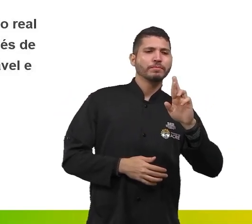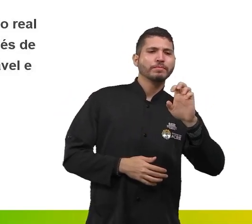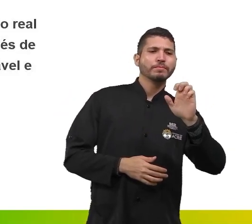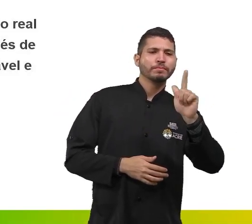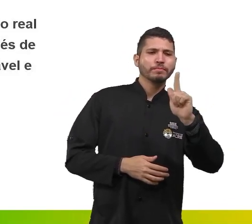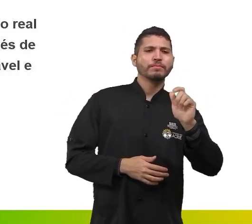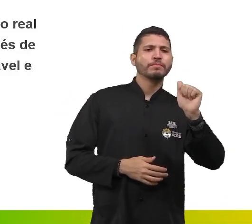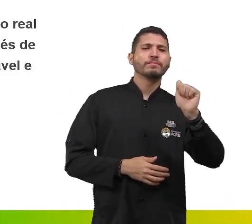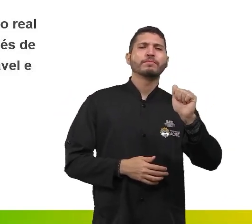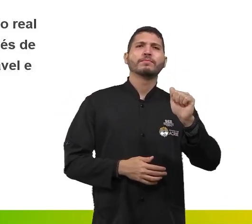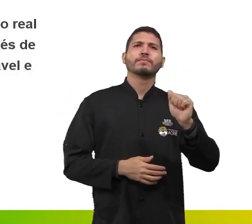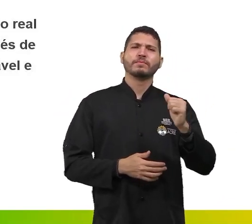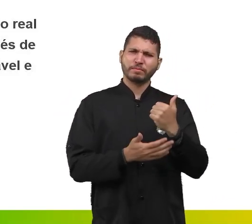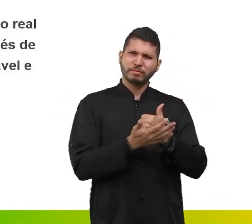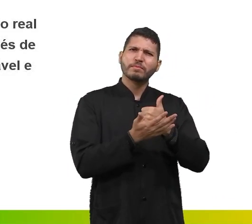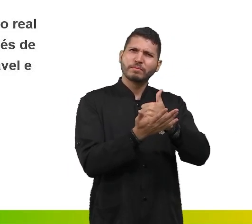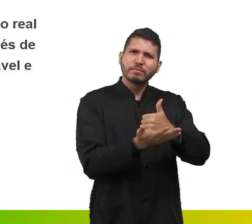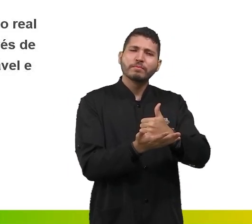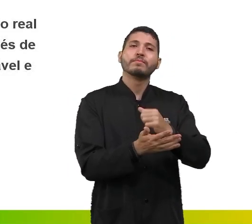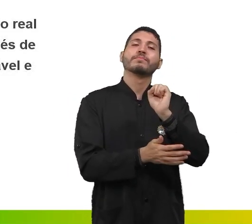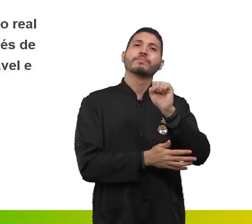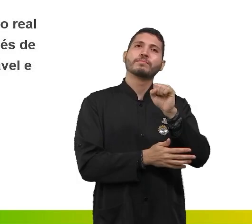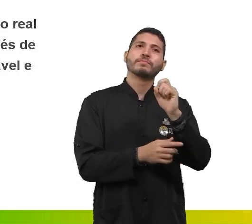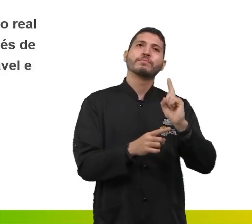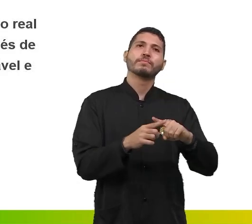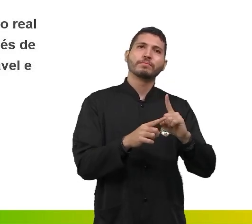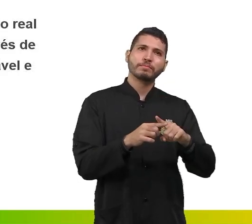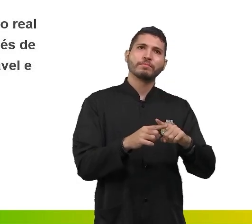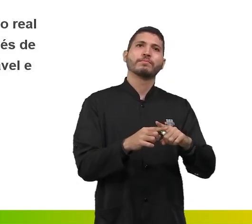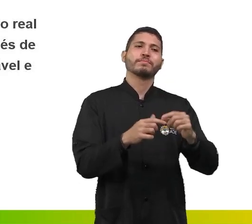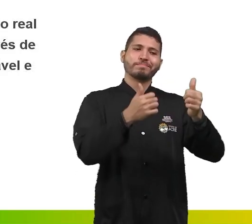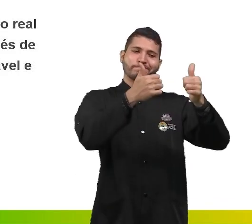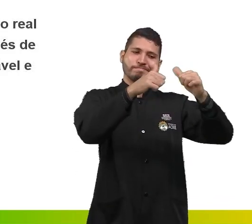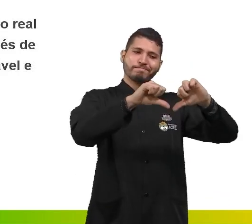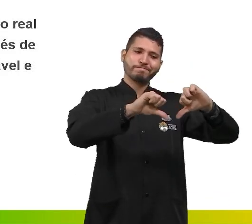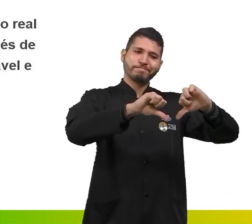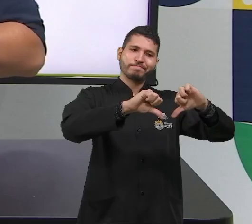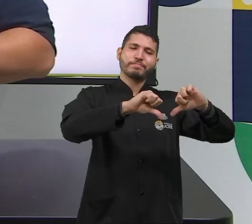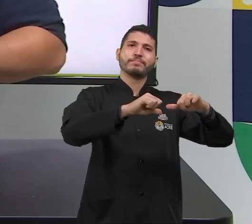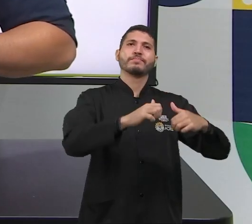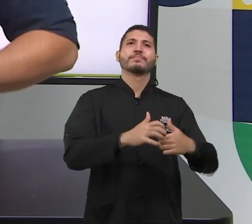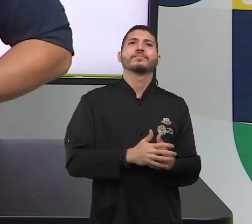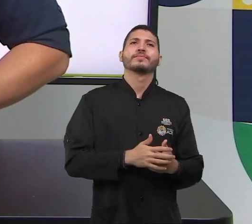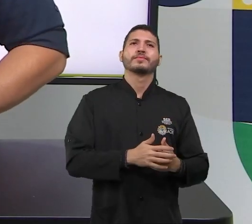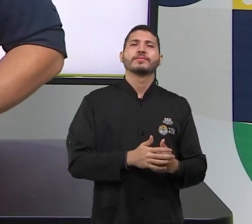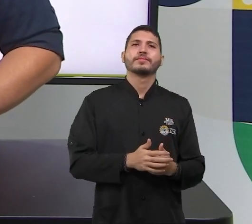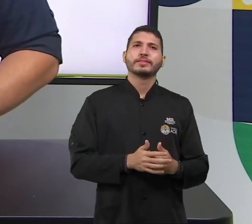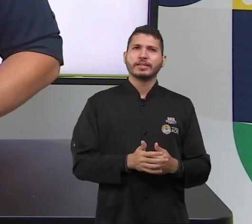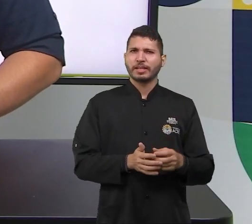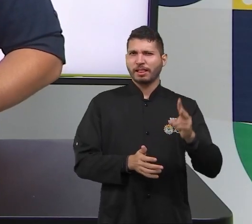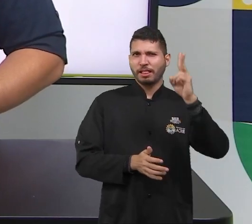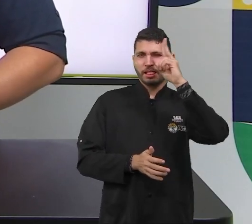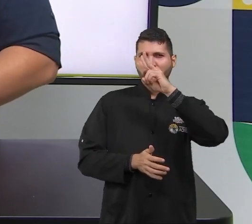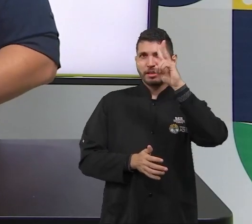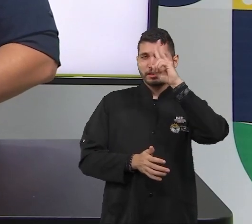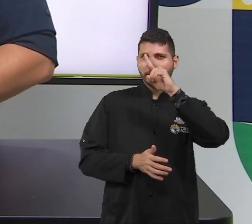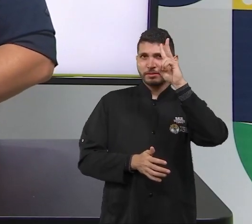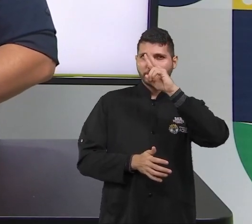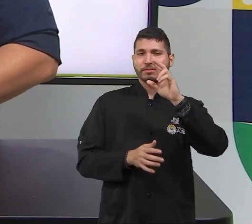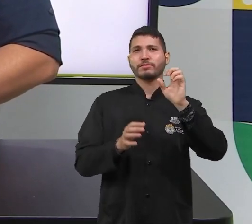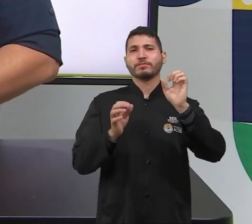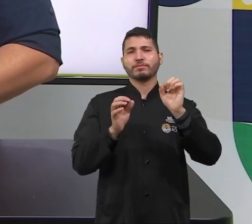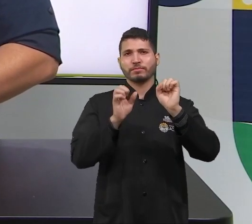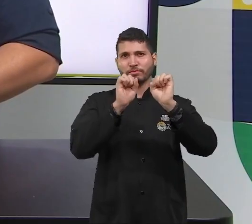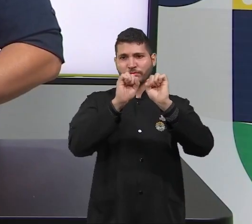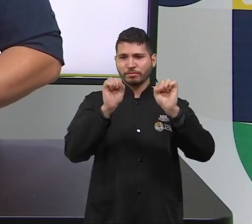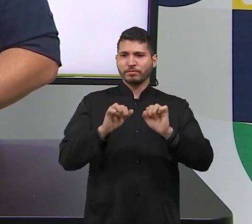isso? Vai, porque a nobreza está em crise. Lembra que a crise do sistema feudal provocou